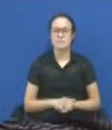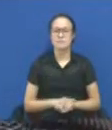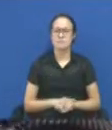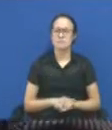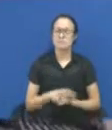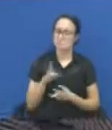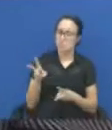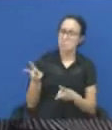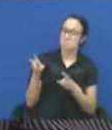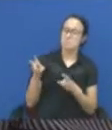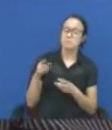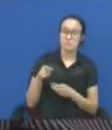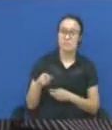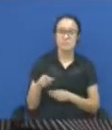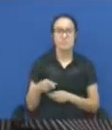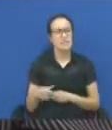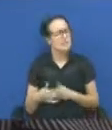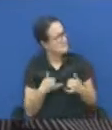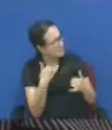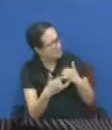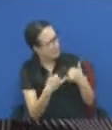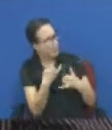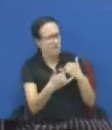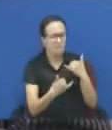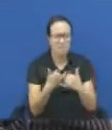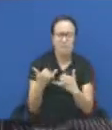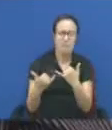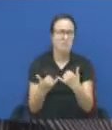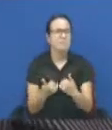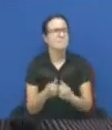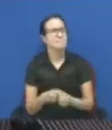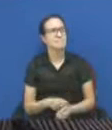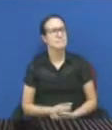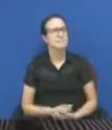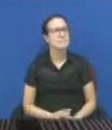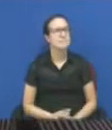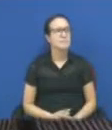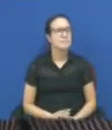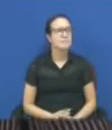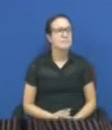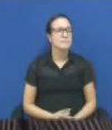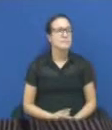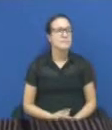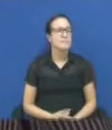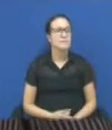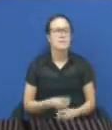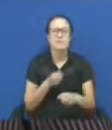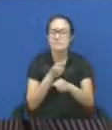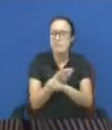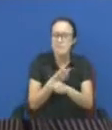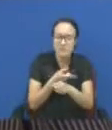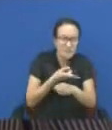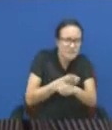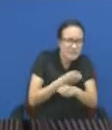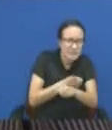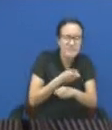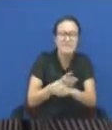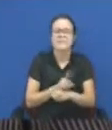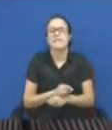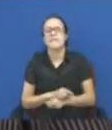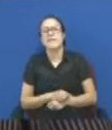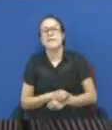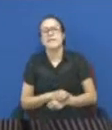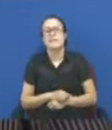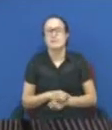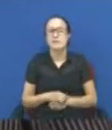assim, brincaram com nós. Não é? Quando falava daquela questão do crime das rãs da Plata do Nordeste. Mas